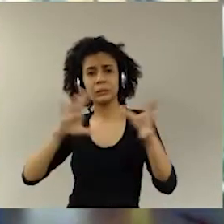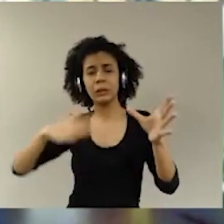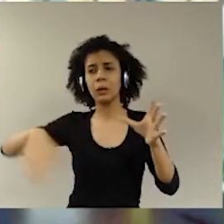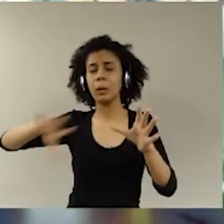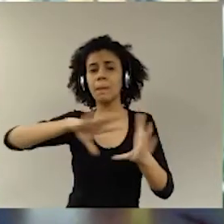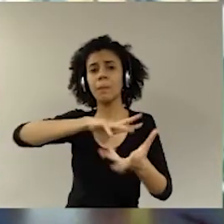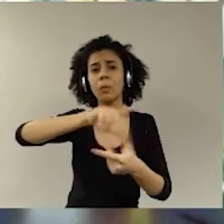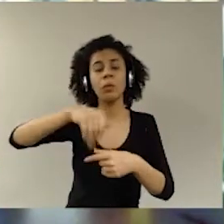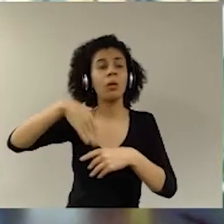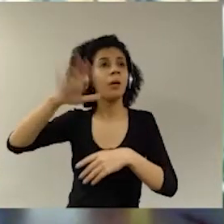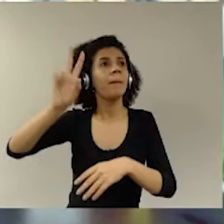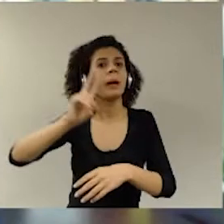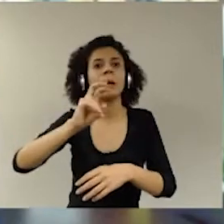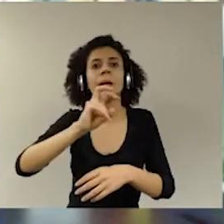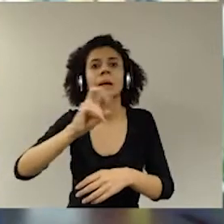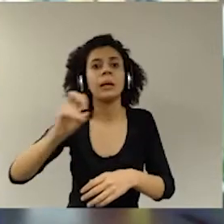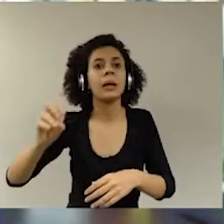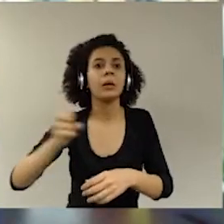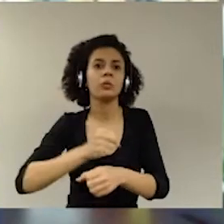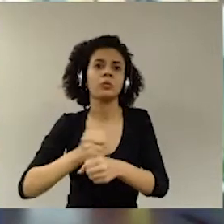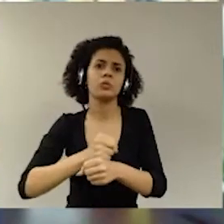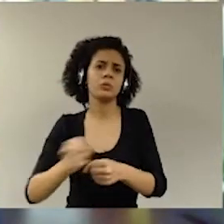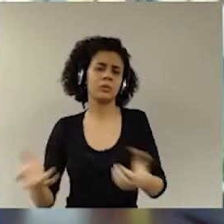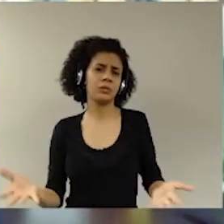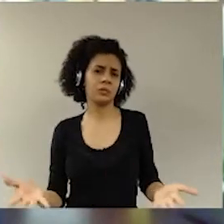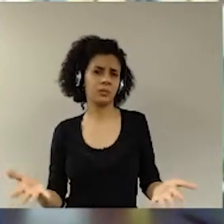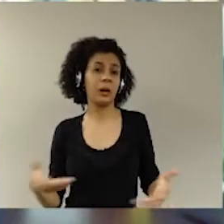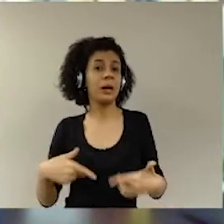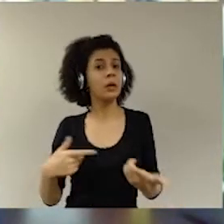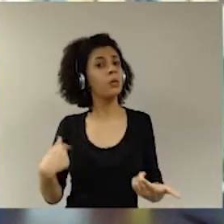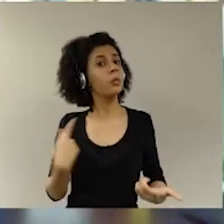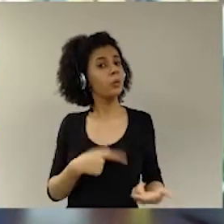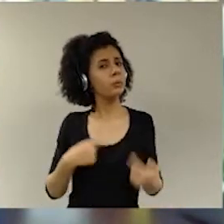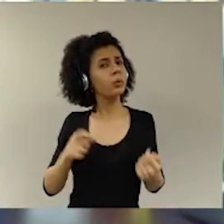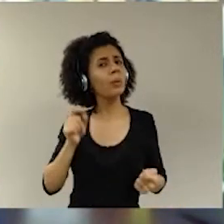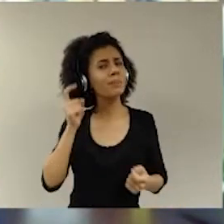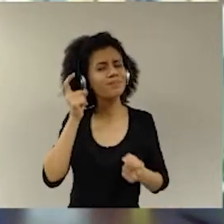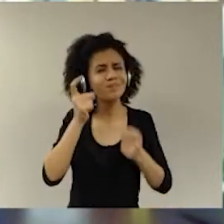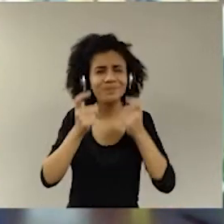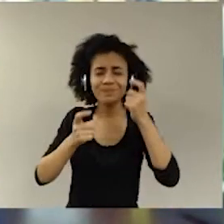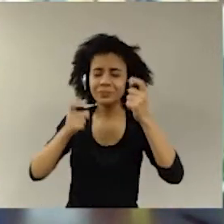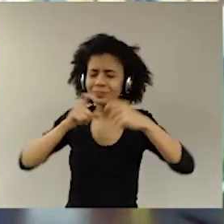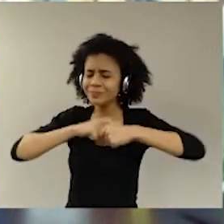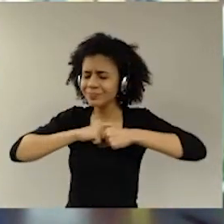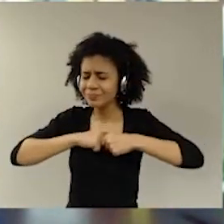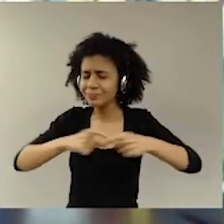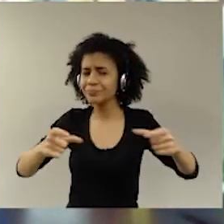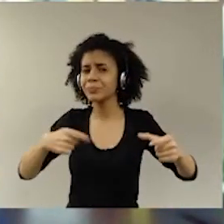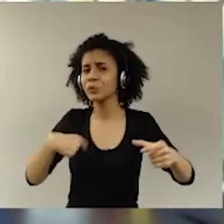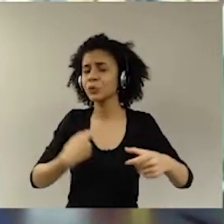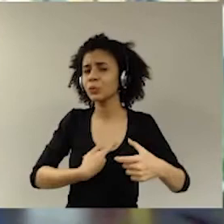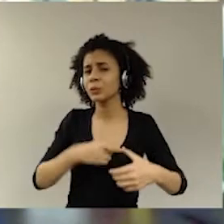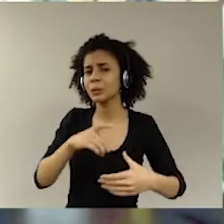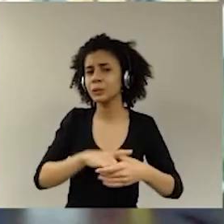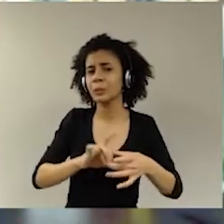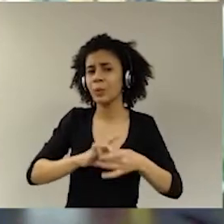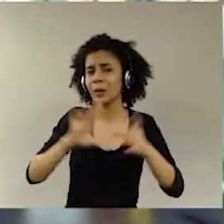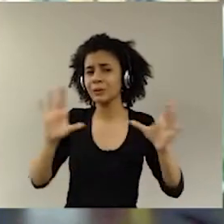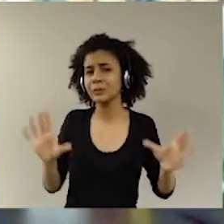já ultrapassam 500 anos. Então, nós temos que ter uma preocupação muito grande com a nossa